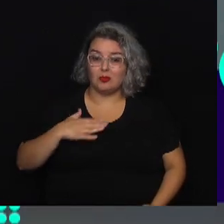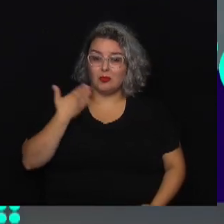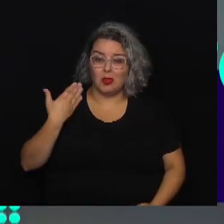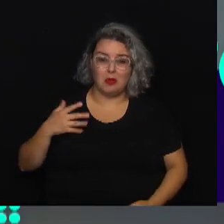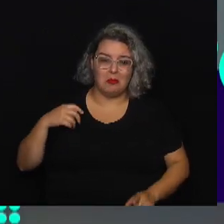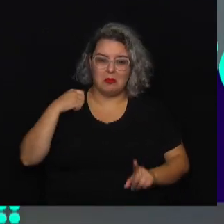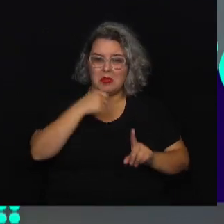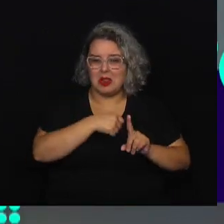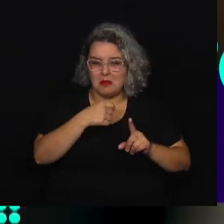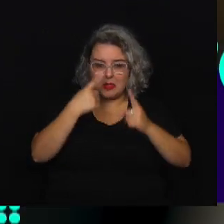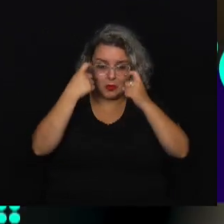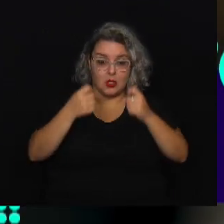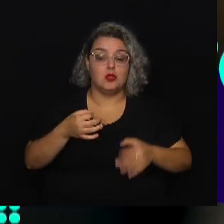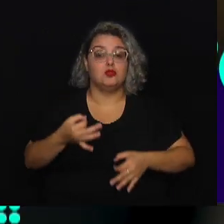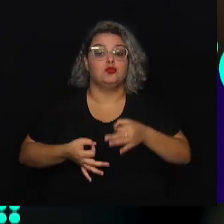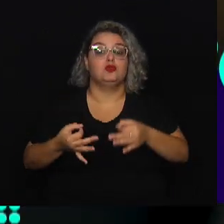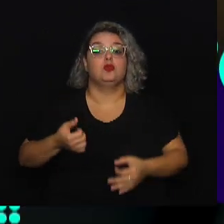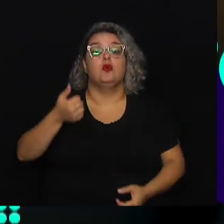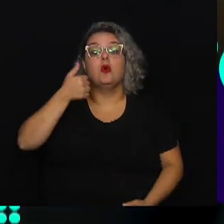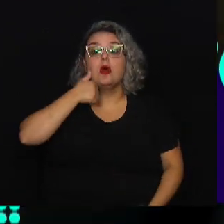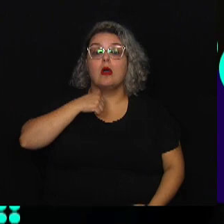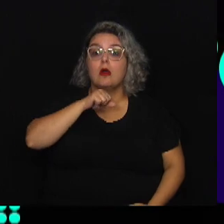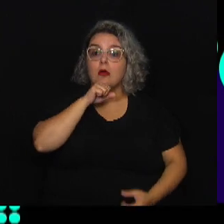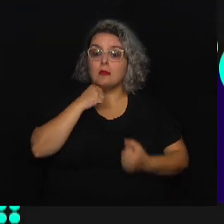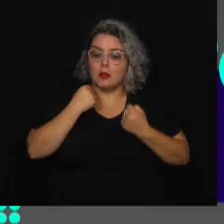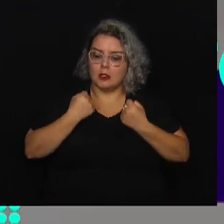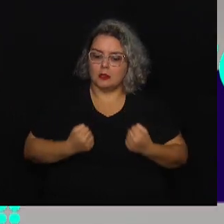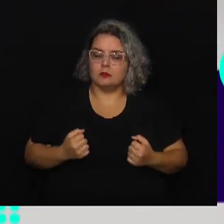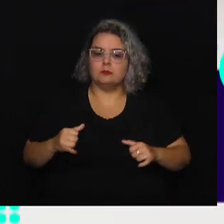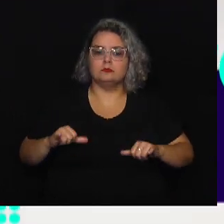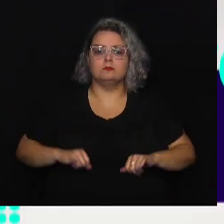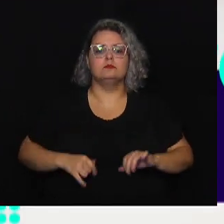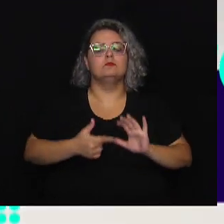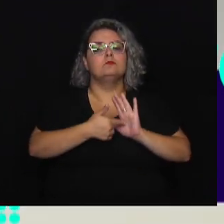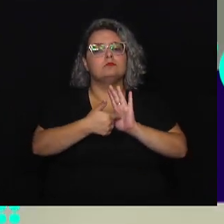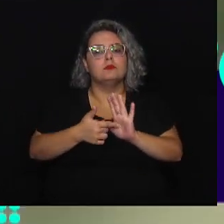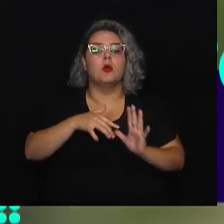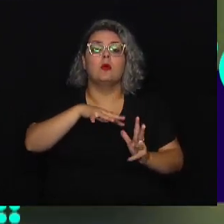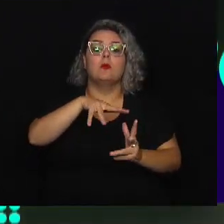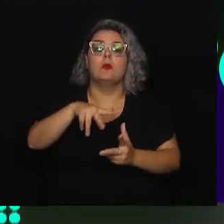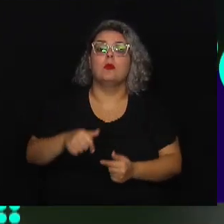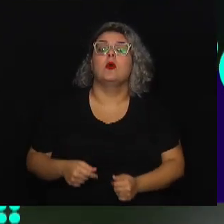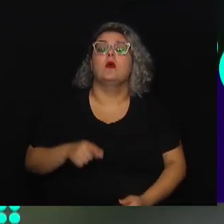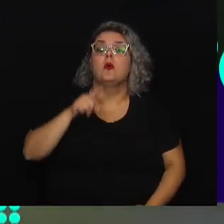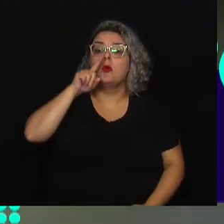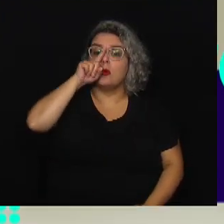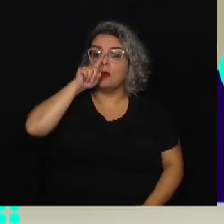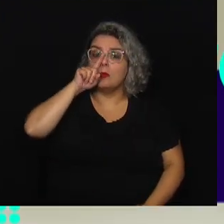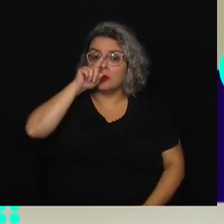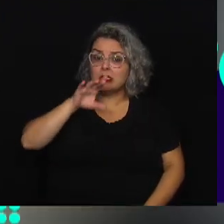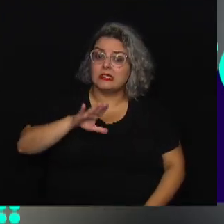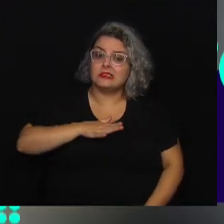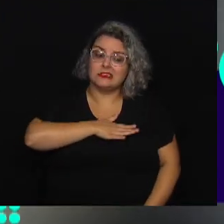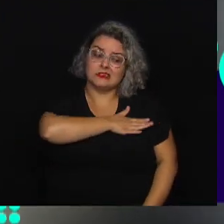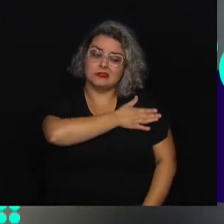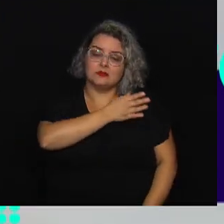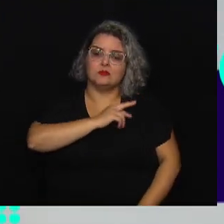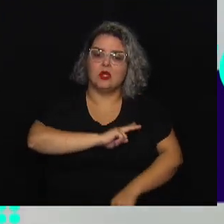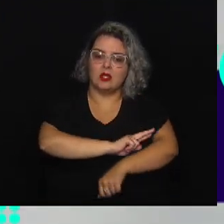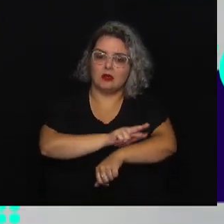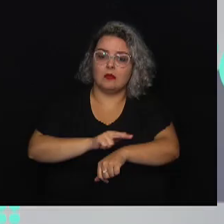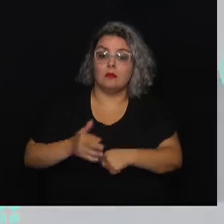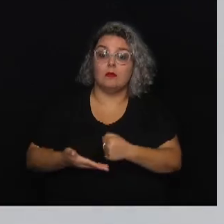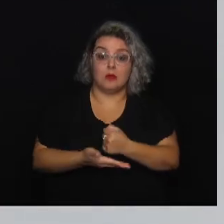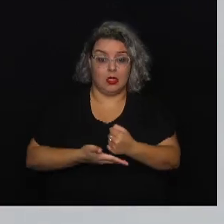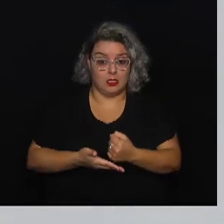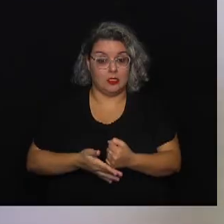de justiça, sua mãe suportou a dor e mostrou para o mundo o perigo do preconceito racial, baseado em